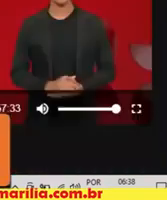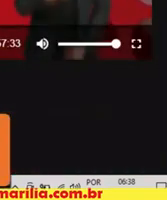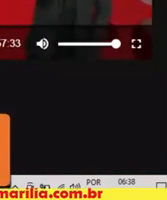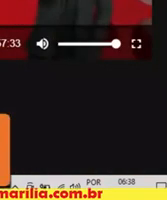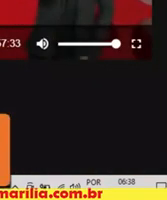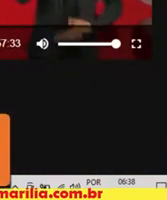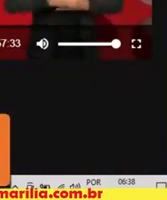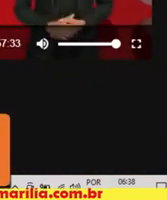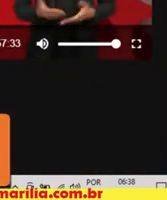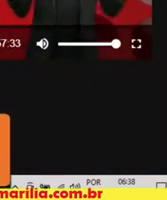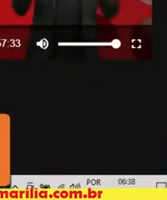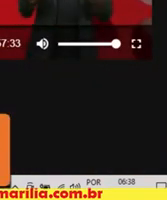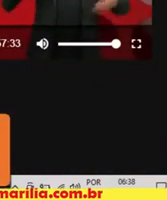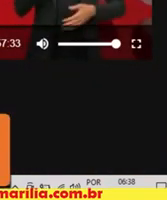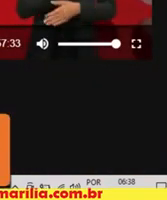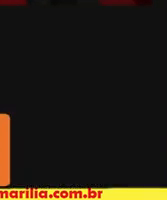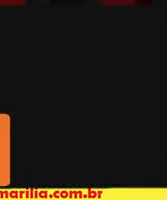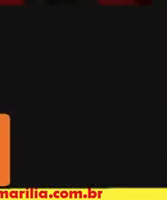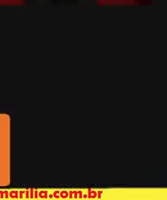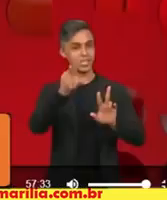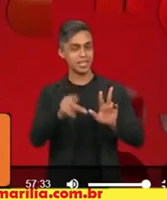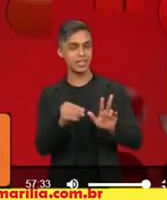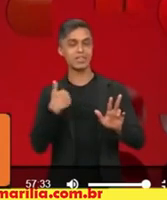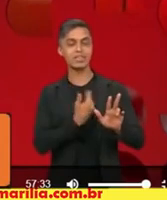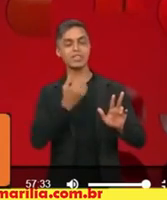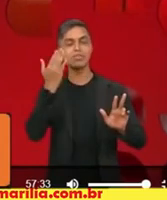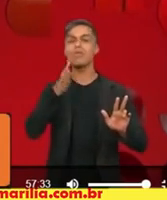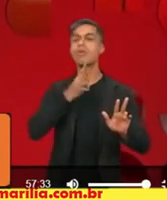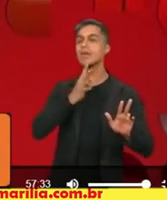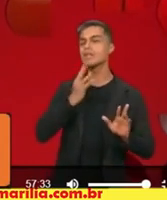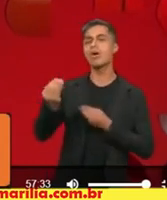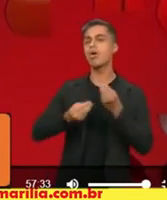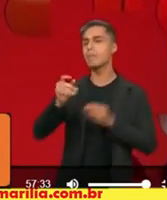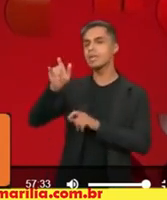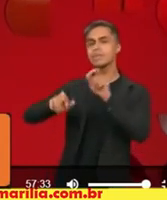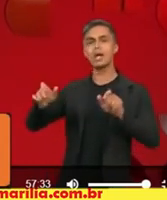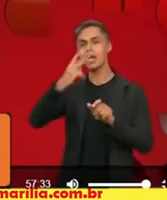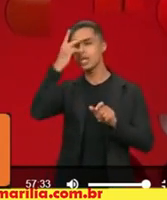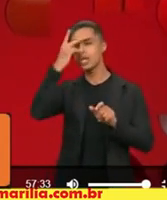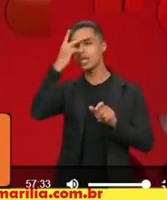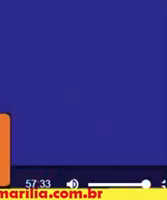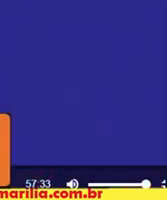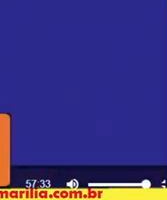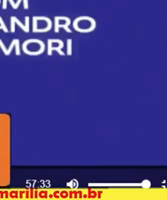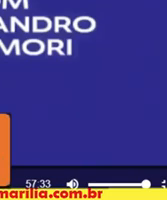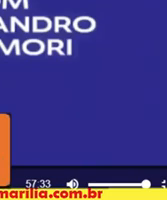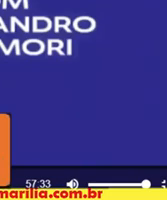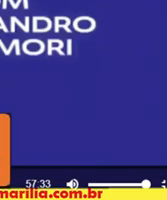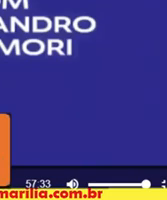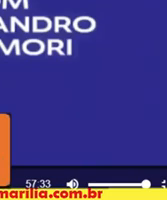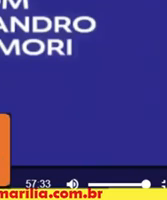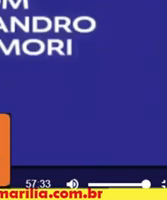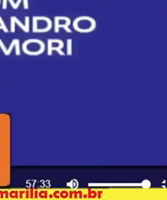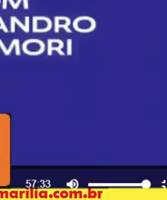nossa TV Brasil. A partir de agora, a gente vai saber um pouco mais sobre as figuras que alimentam e movimentam as redes.